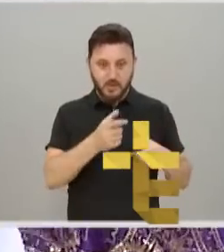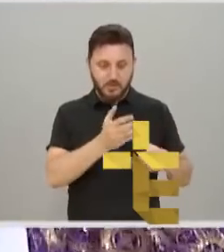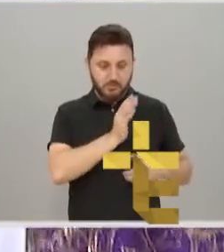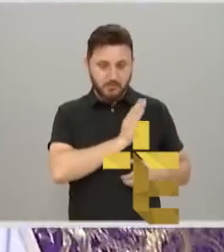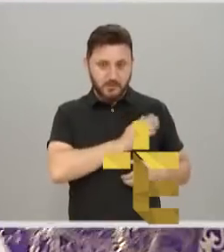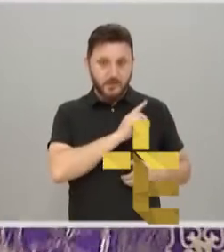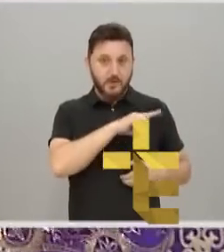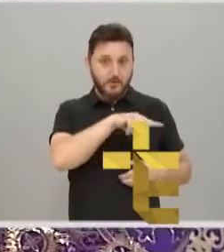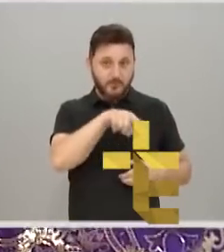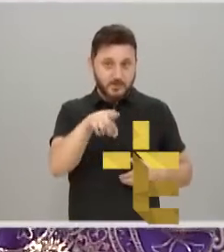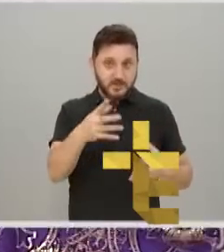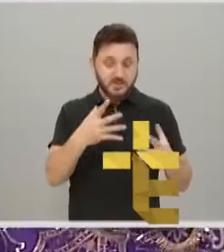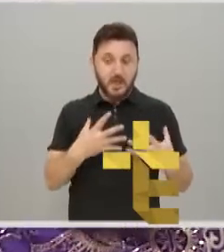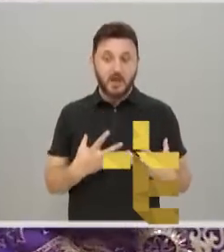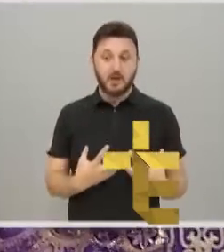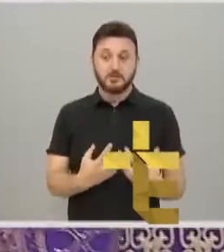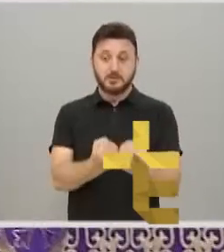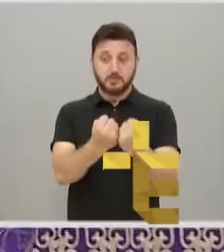Você aceitou?